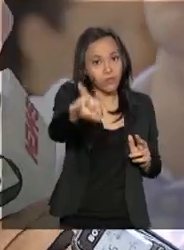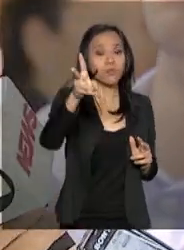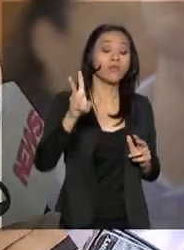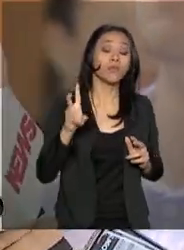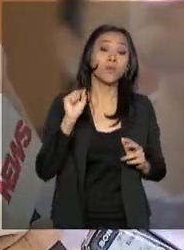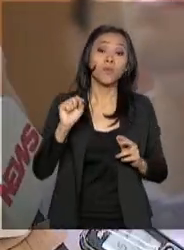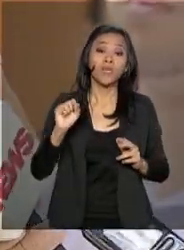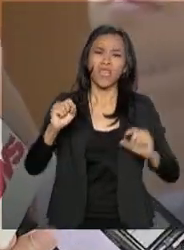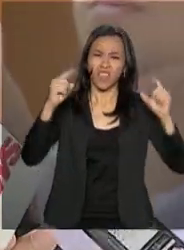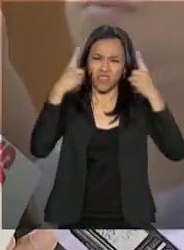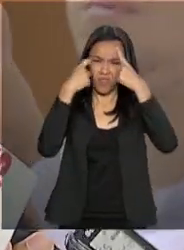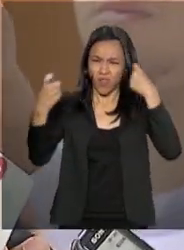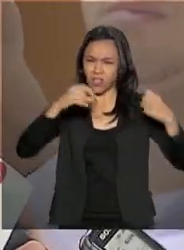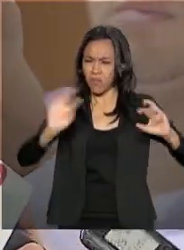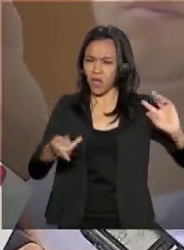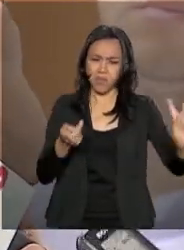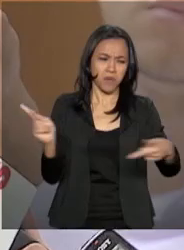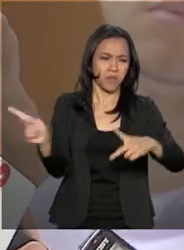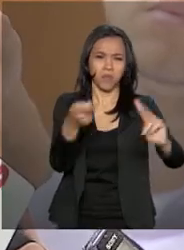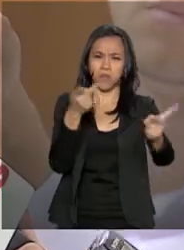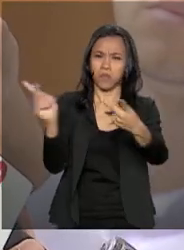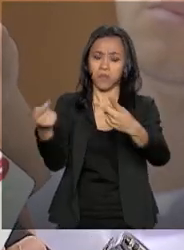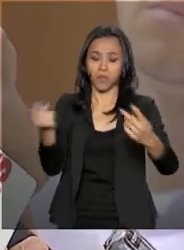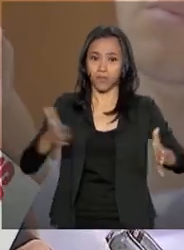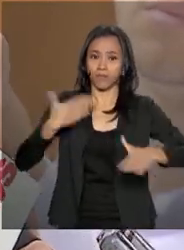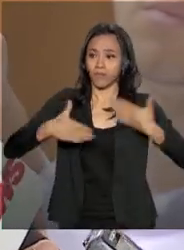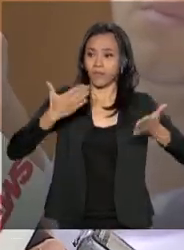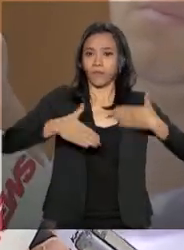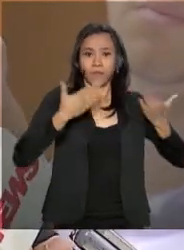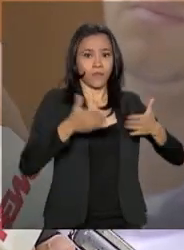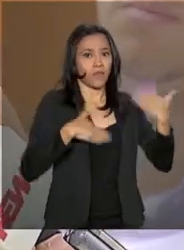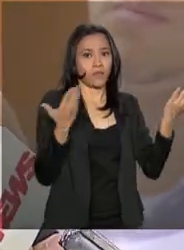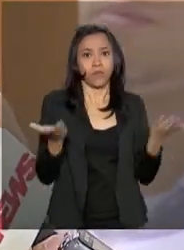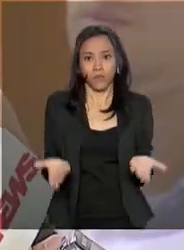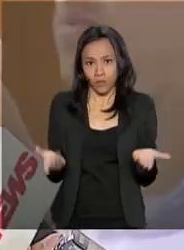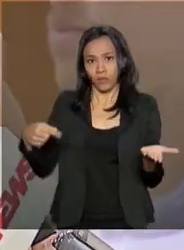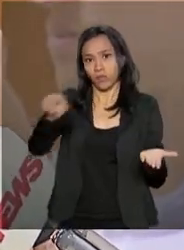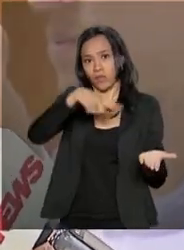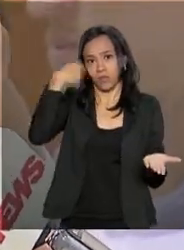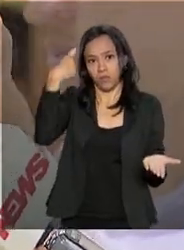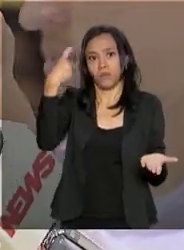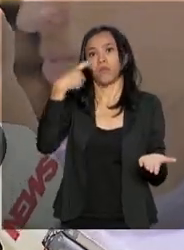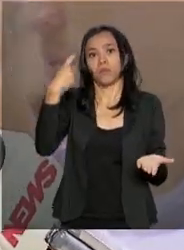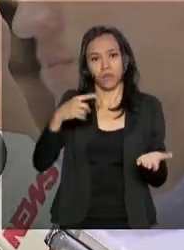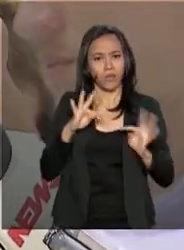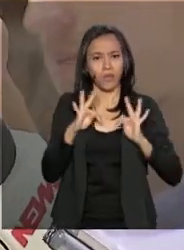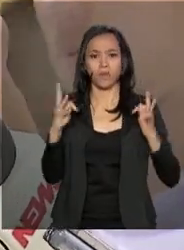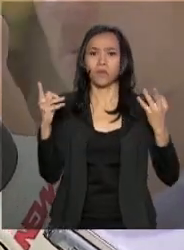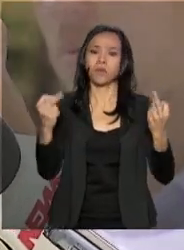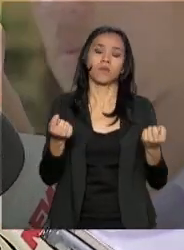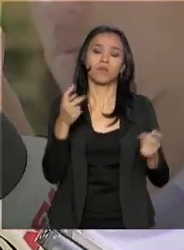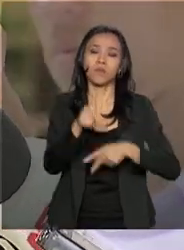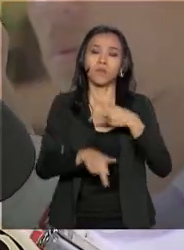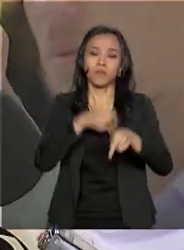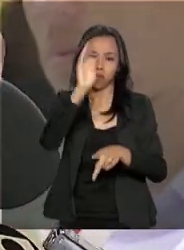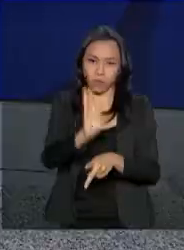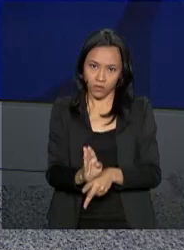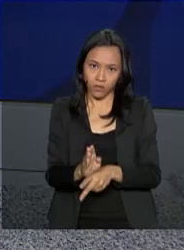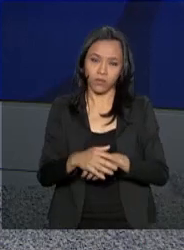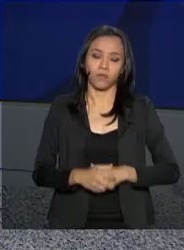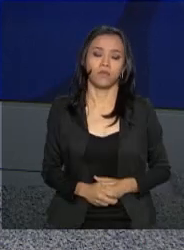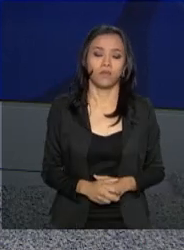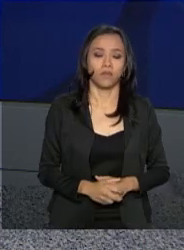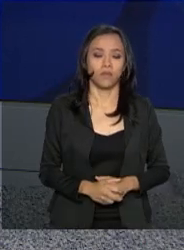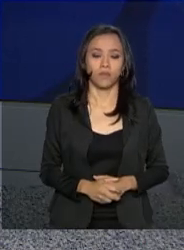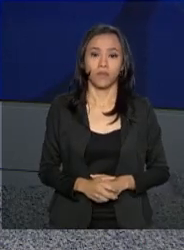a onda de violência que assusta aterroriza e preocupa a todos os brasileiros e brasileiras